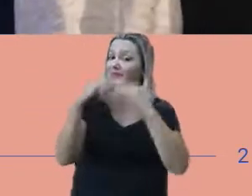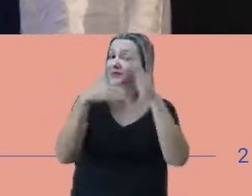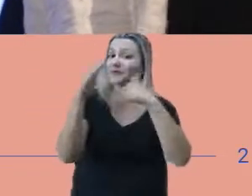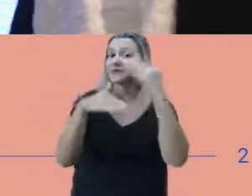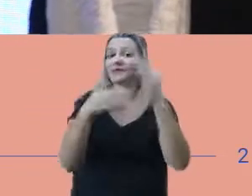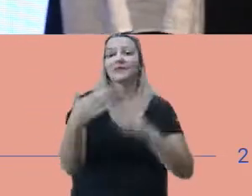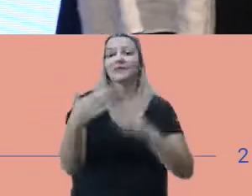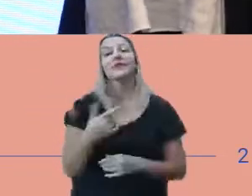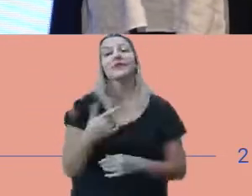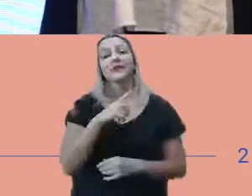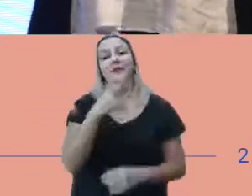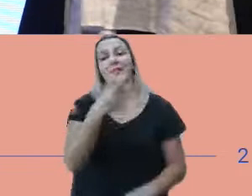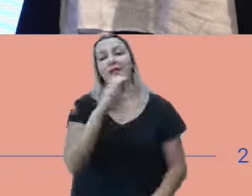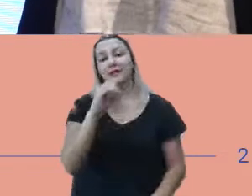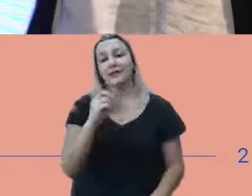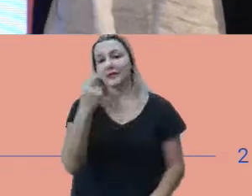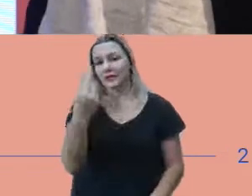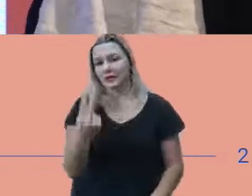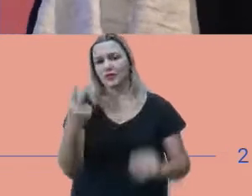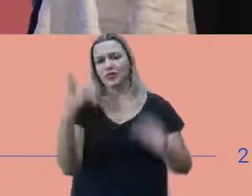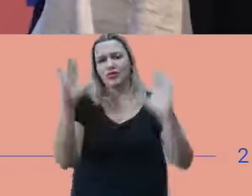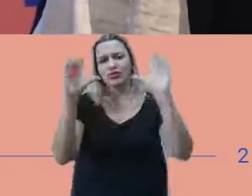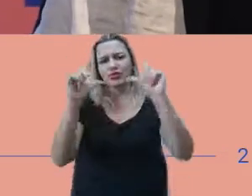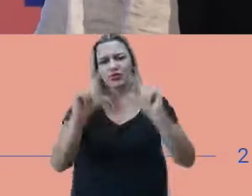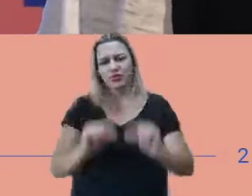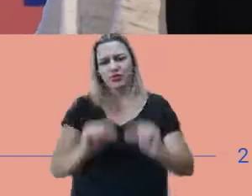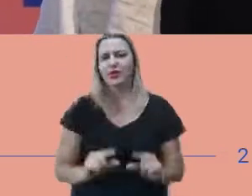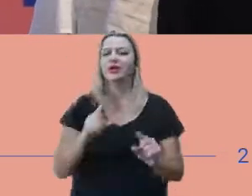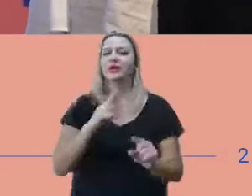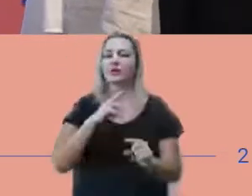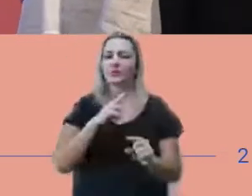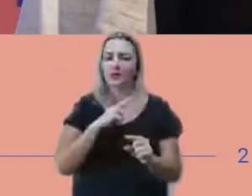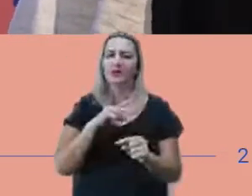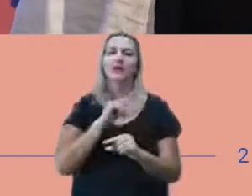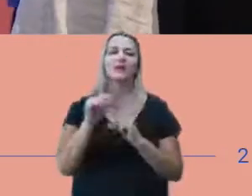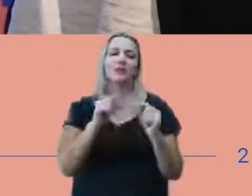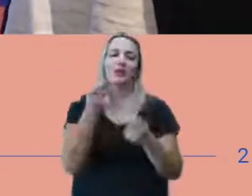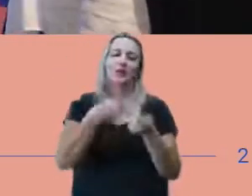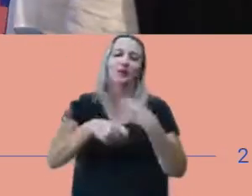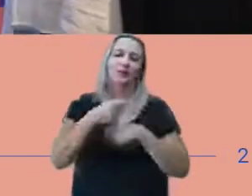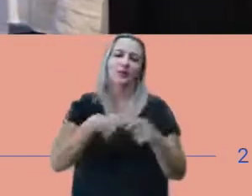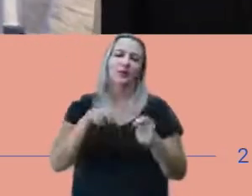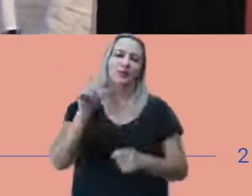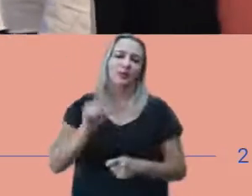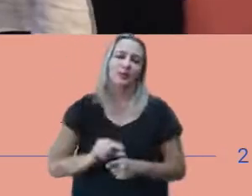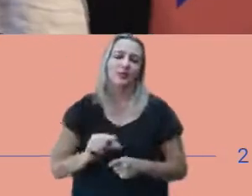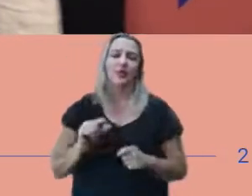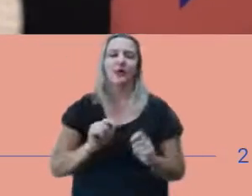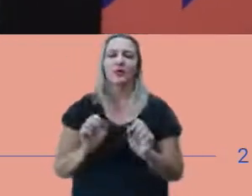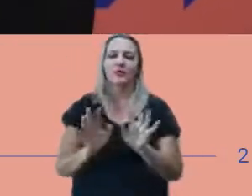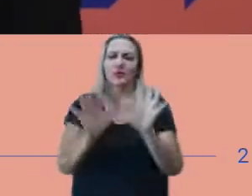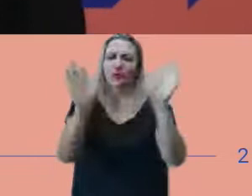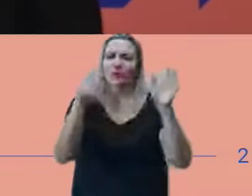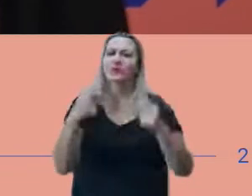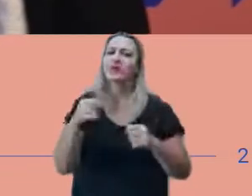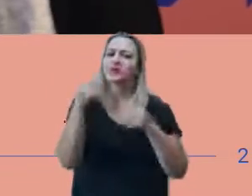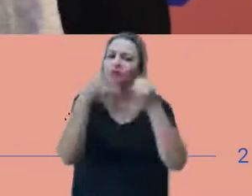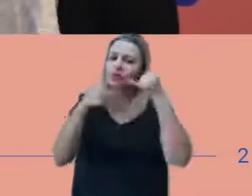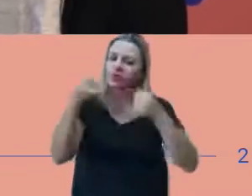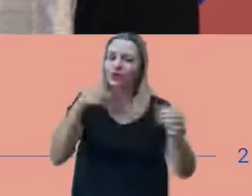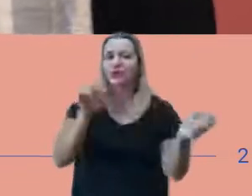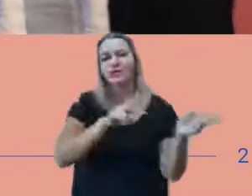da nossa economia e para gente atingir uma economia de Baixo Carbono que a gente tem que falar de energia de transição energética